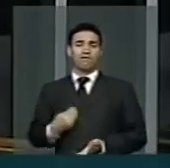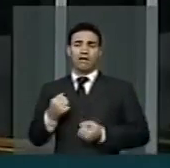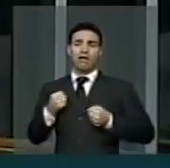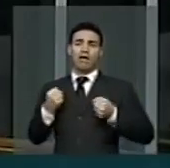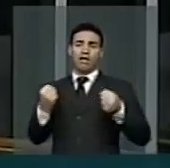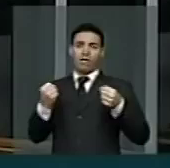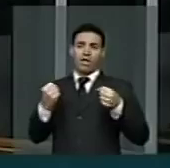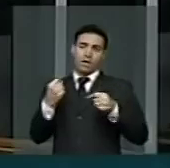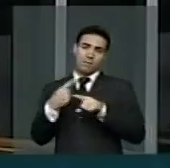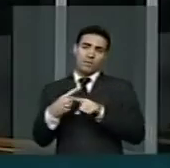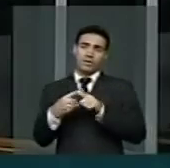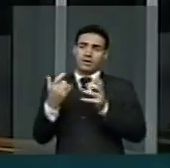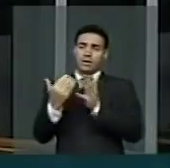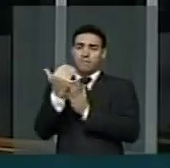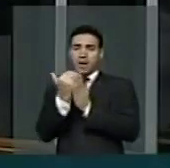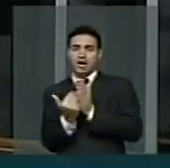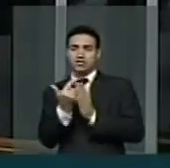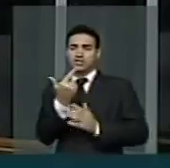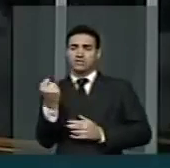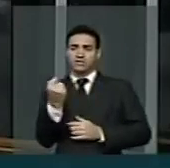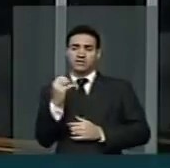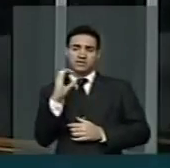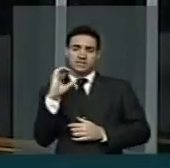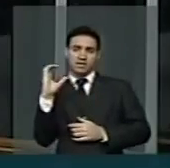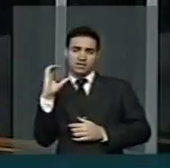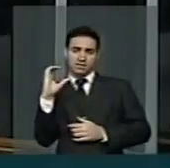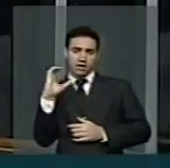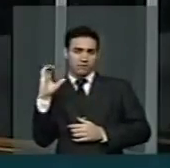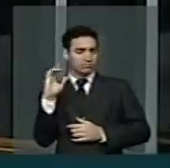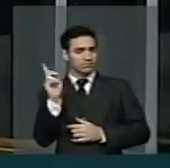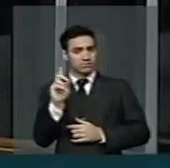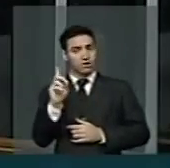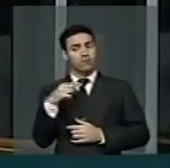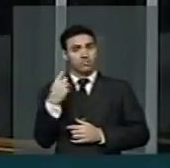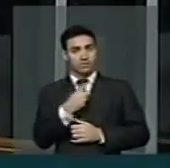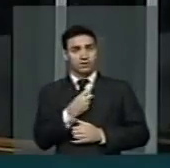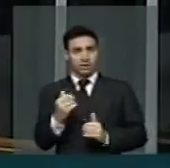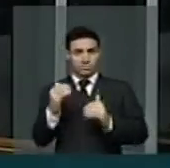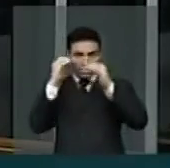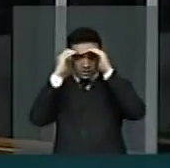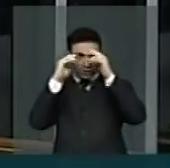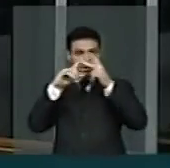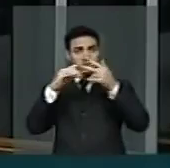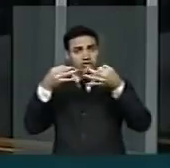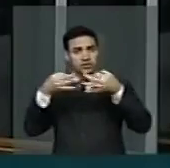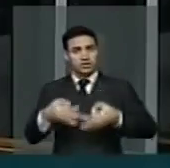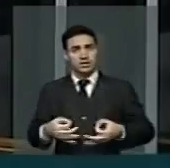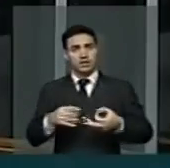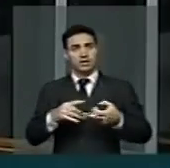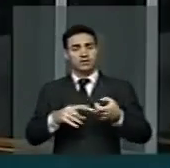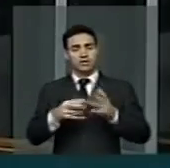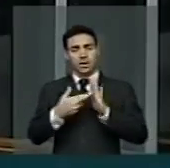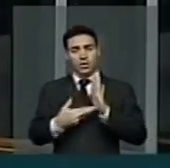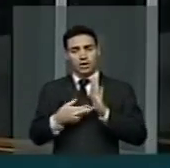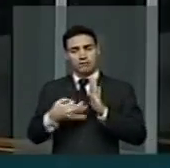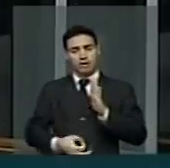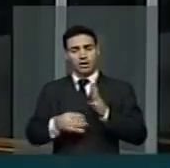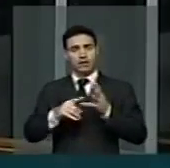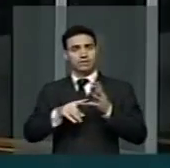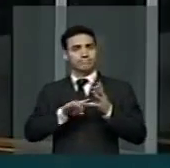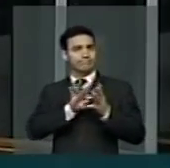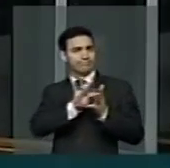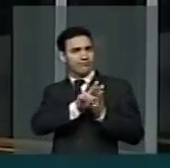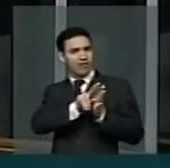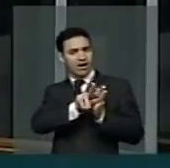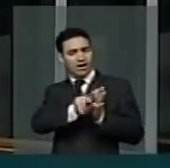Estamos aqui por qualidade, por respeito, por dignidade, por regularidade, uma série de coisas